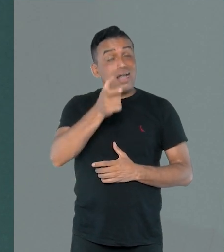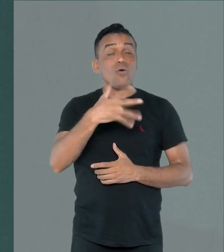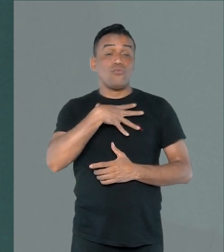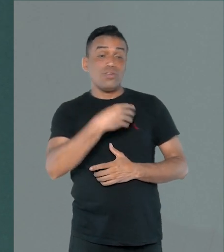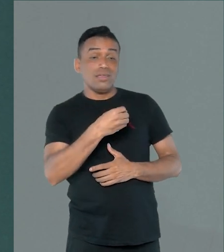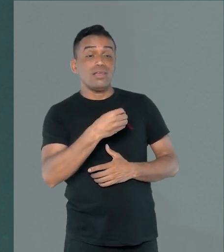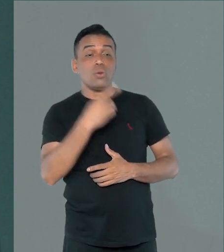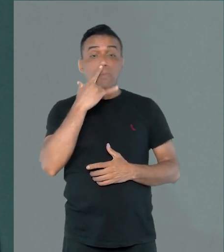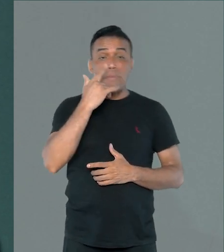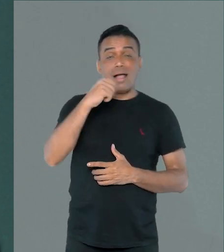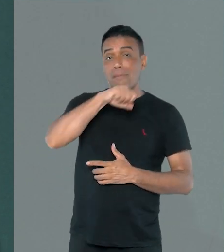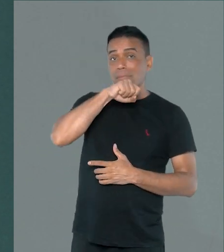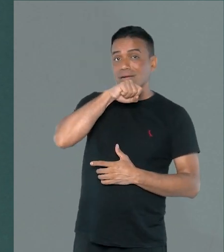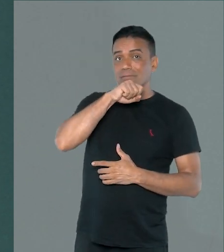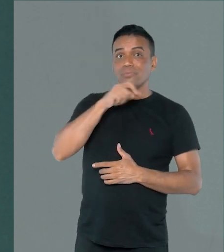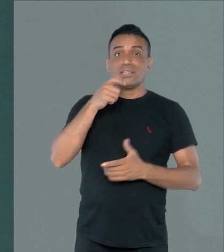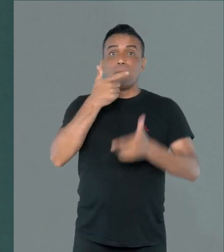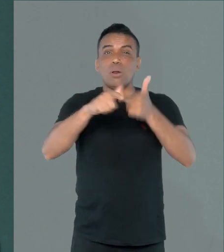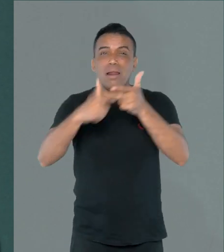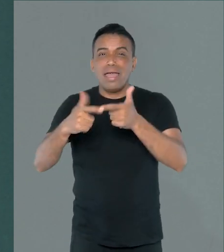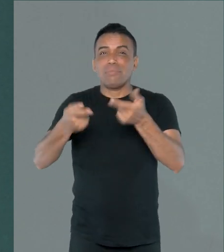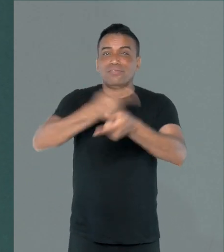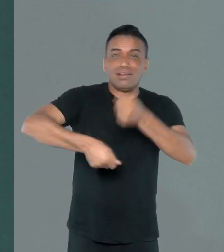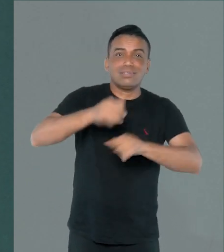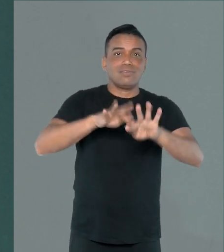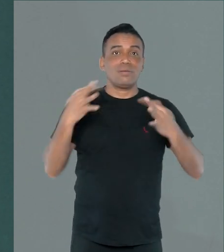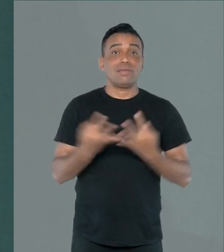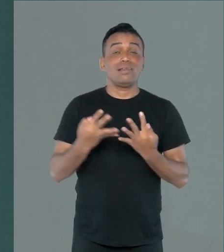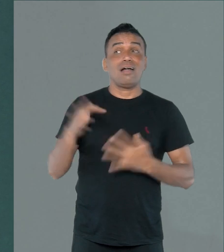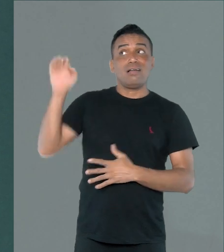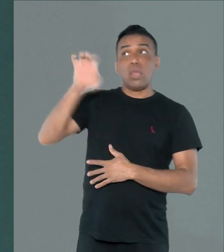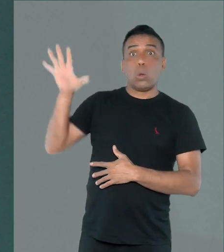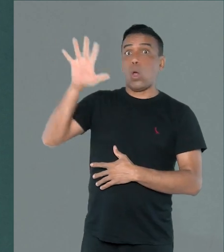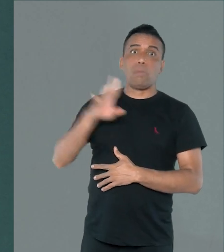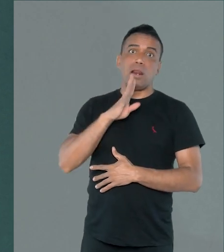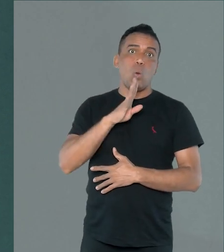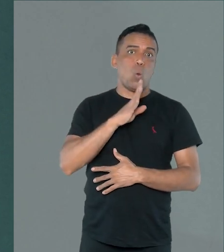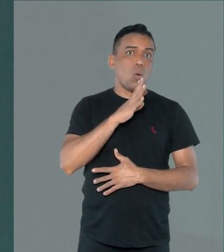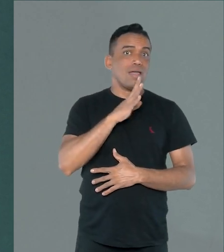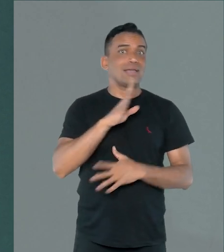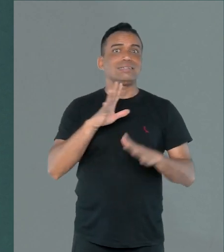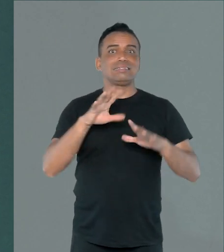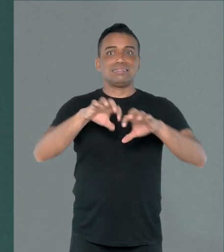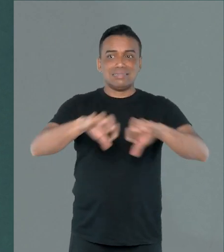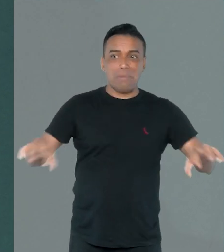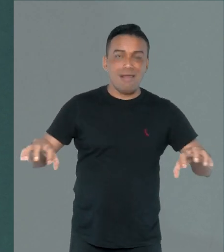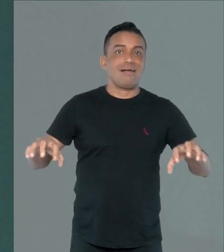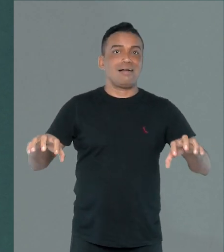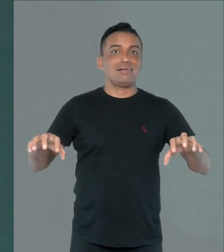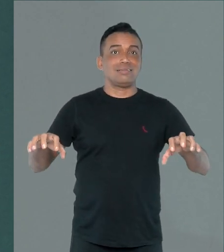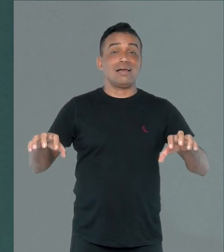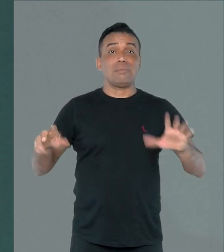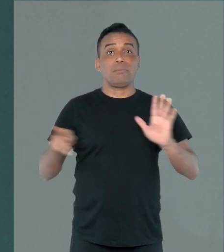entre guerras, que é uma Europa que a gente não conhece, que está totalmente dividida entre progressismo, movimento